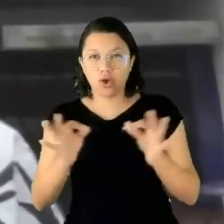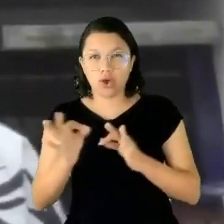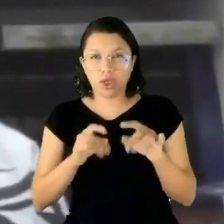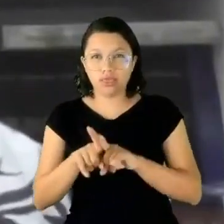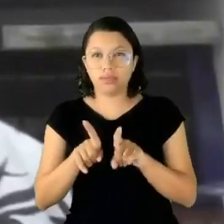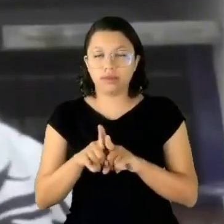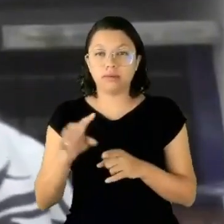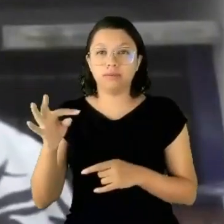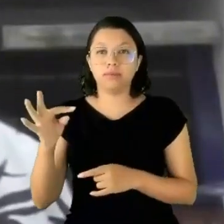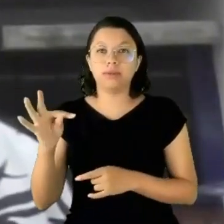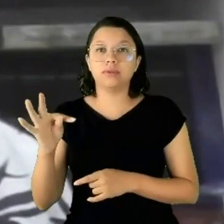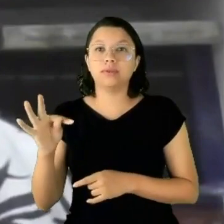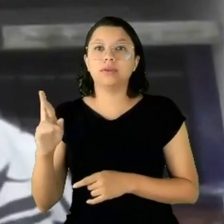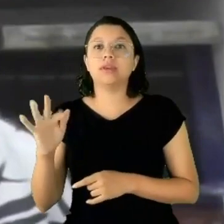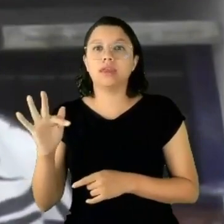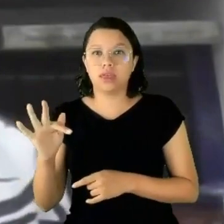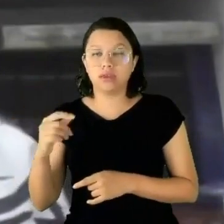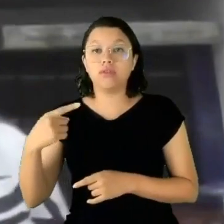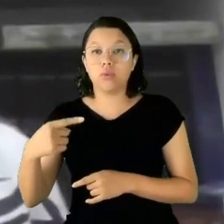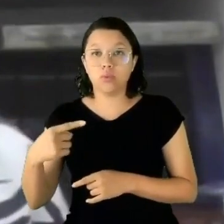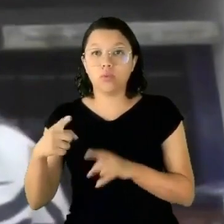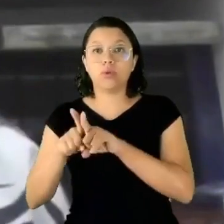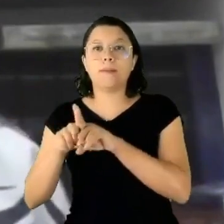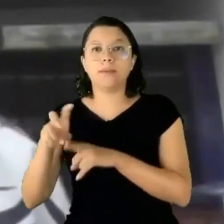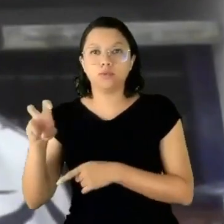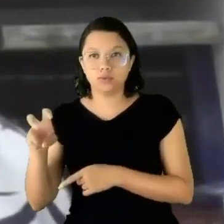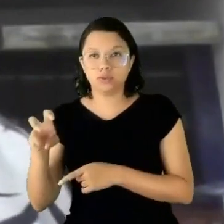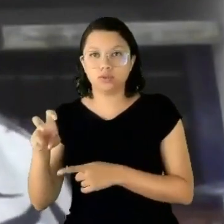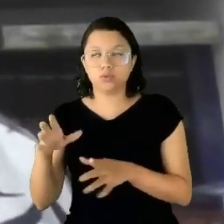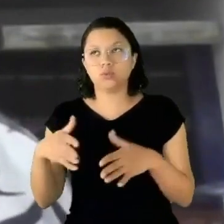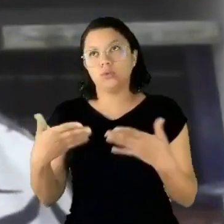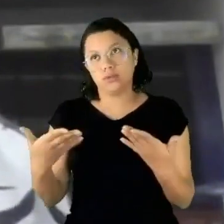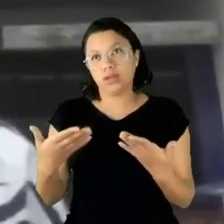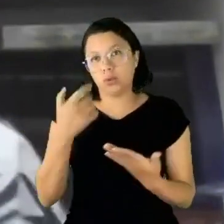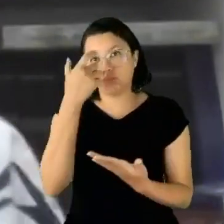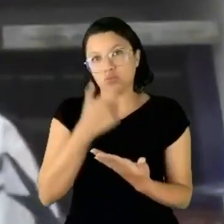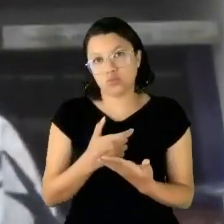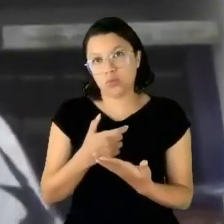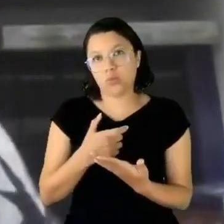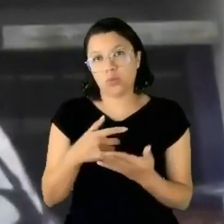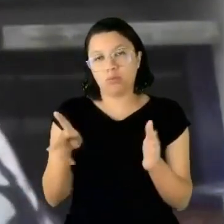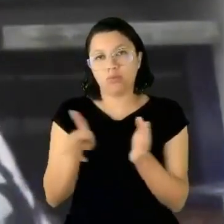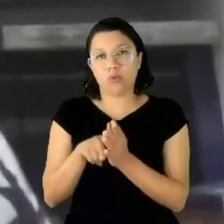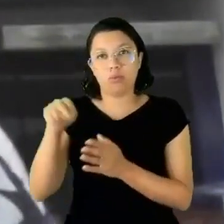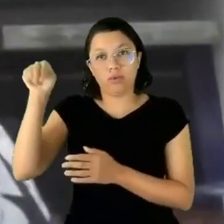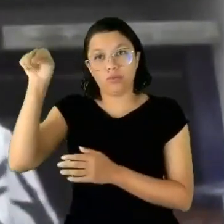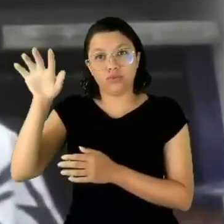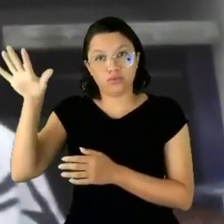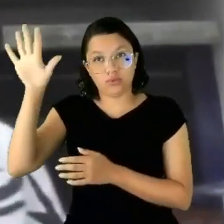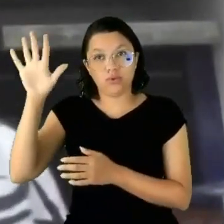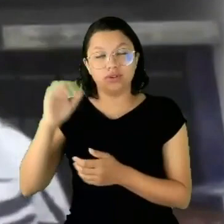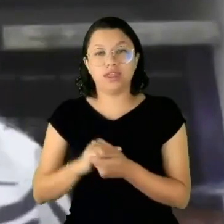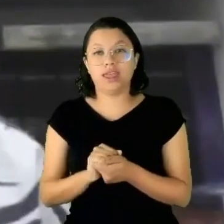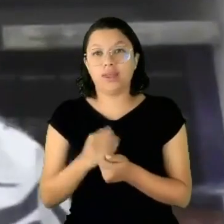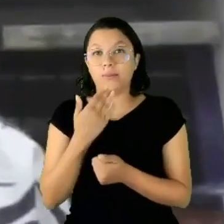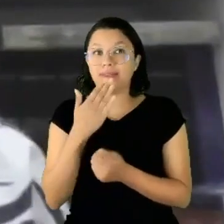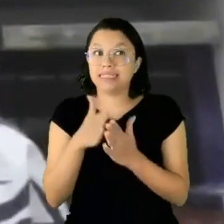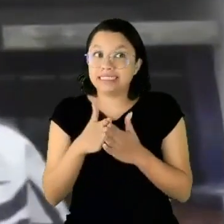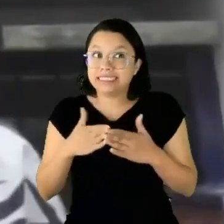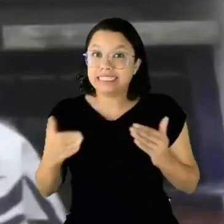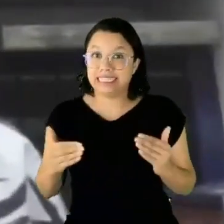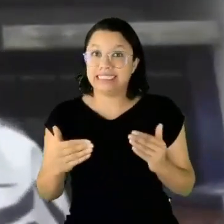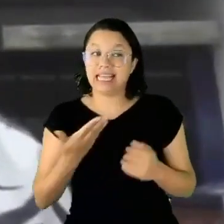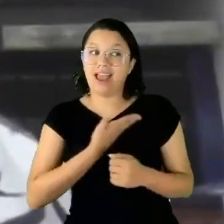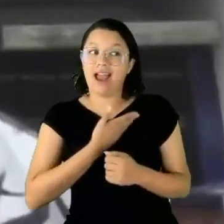e pelo TRF5, então como nordestina vou pedir licença aqui aos meus colegas